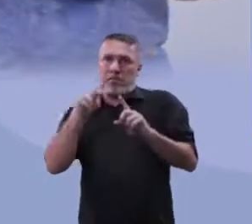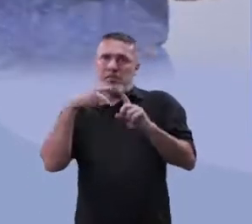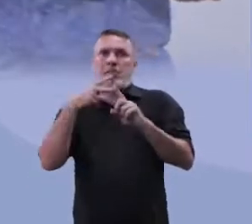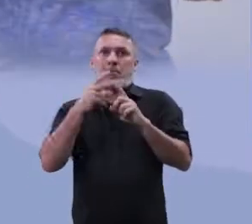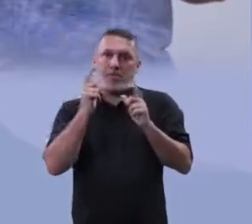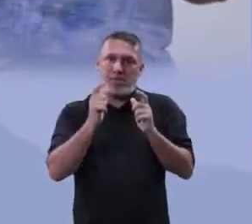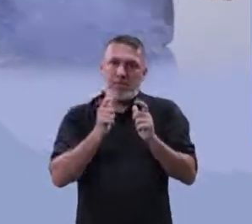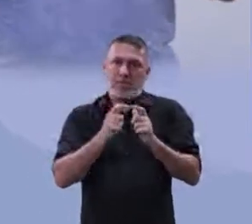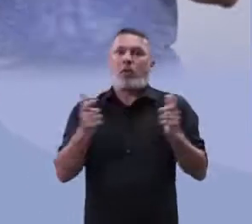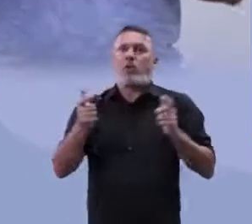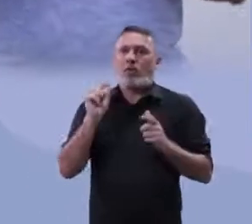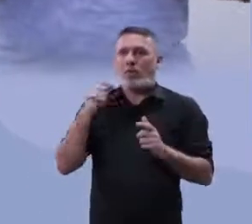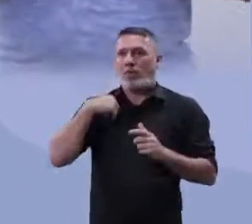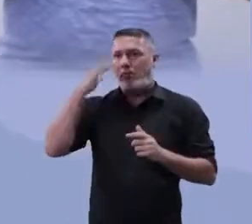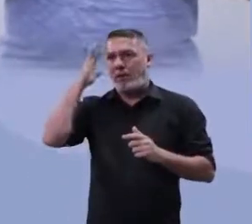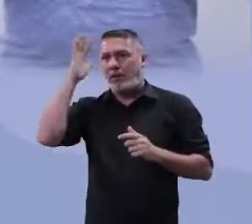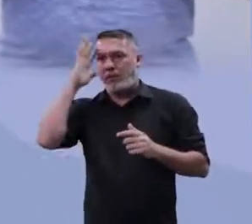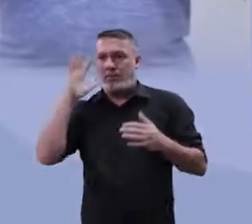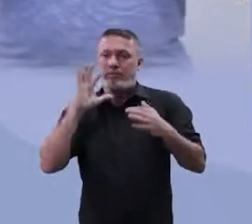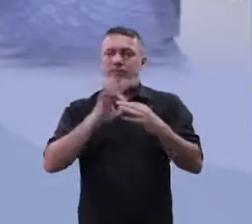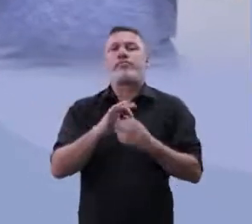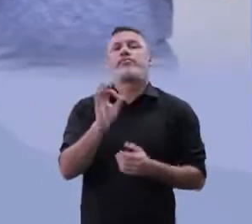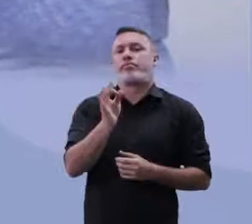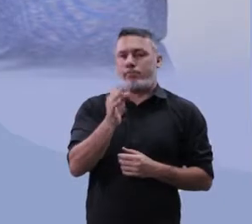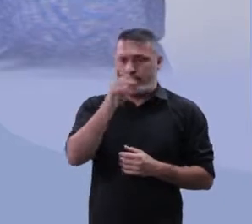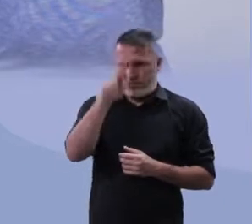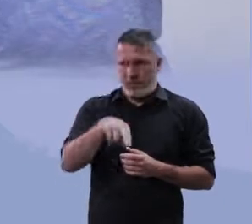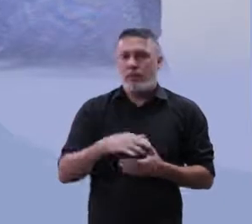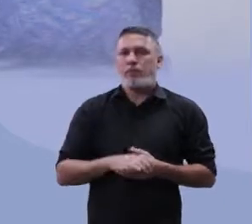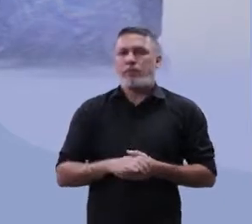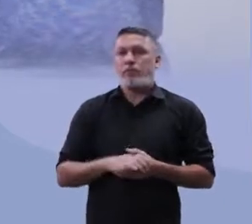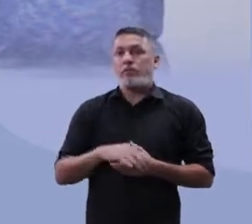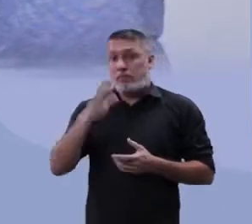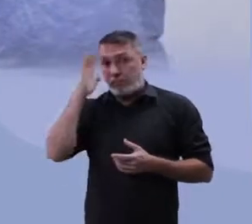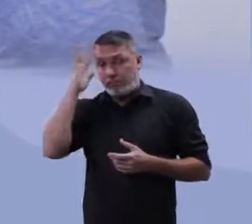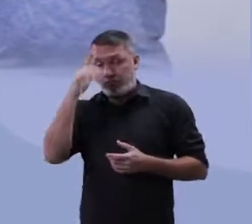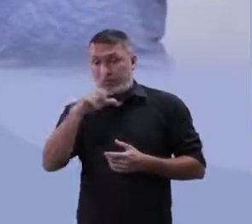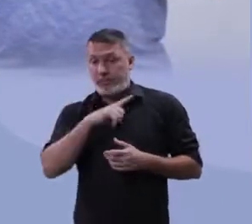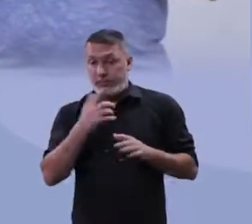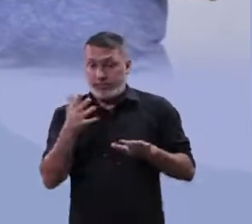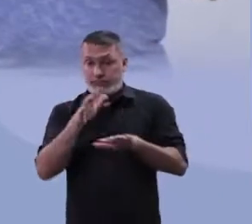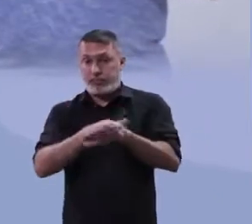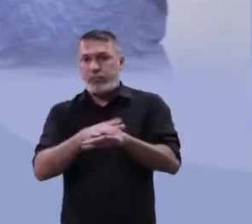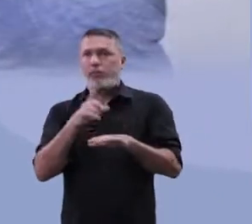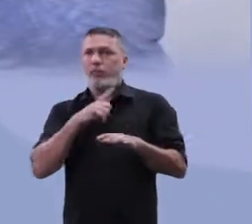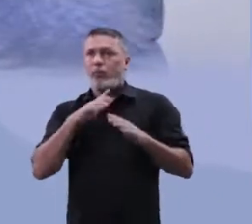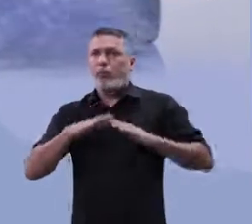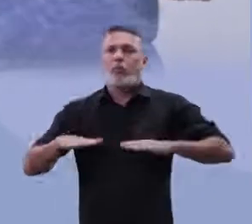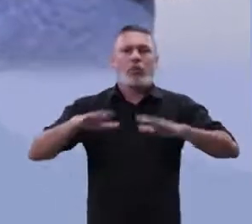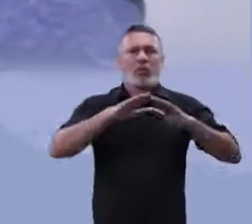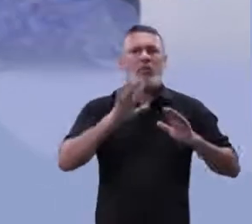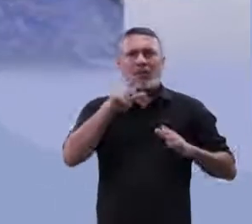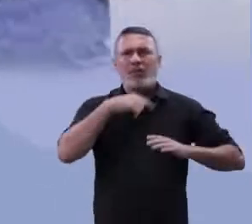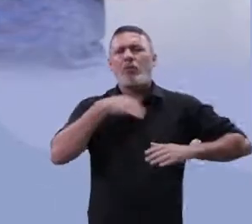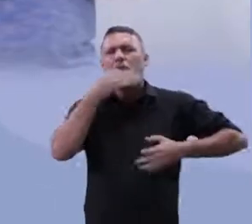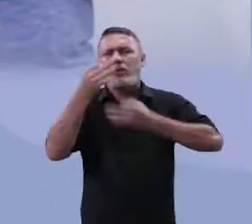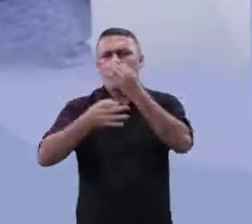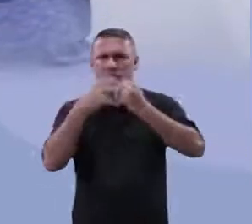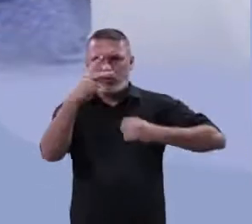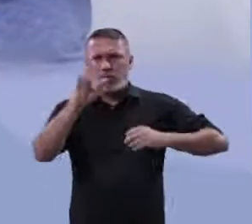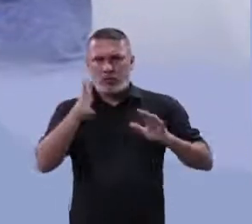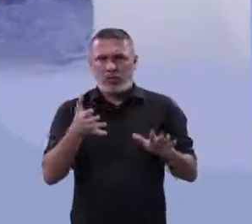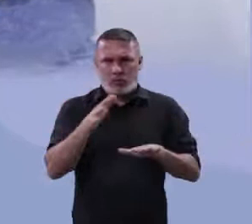muito, né, maior do que aquilo que eu penso. É isso mesmo. Quando nós falamos em inclusão, nós pensamos em todo. Aí eu faço pergunta para você, em